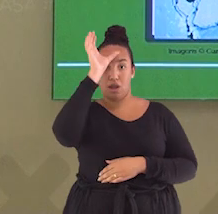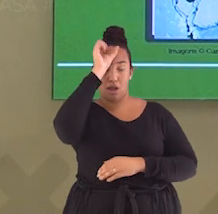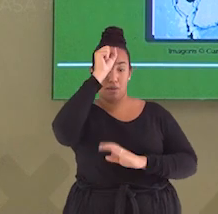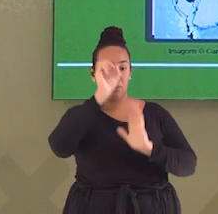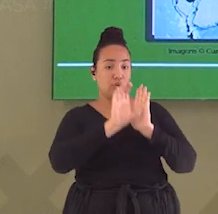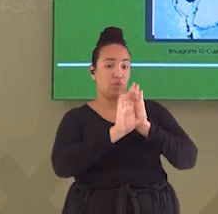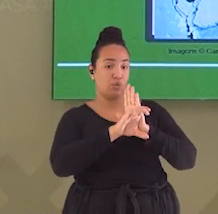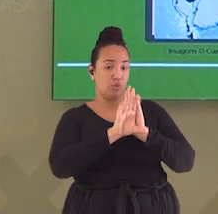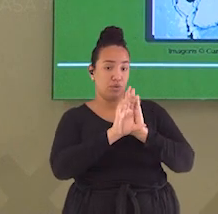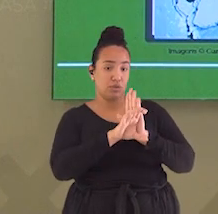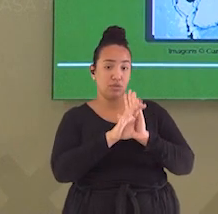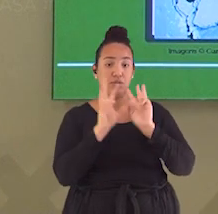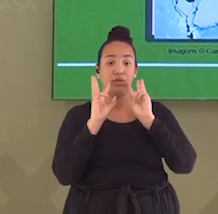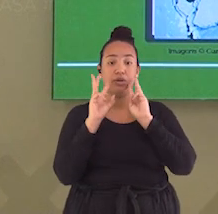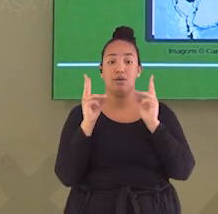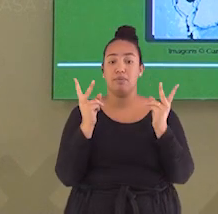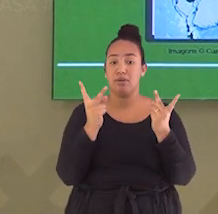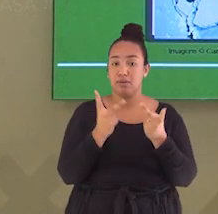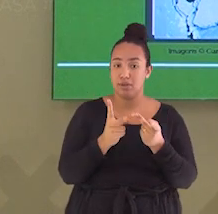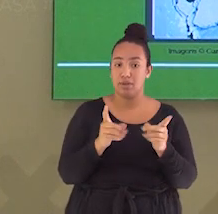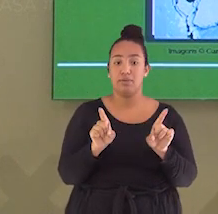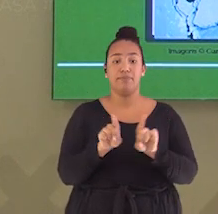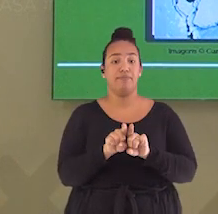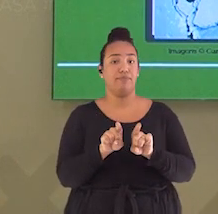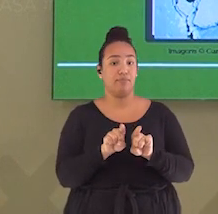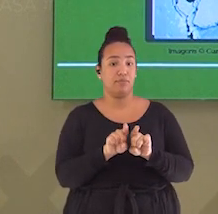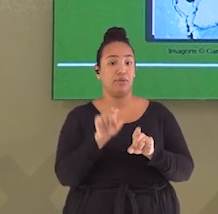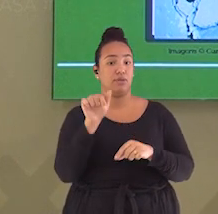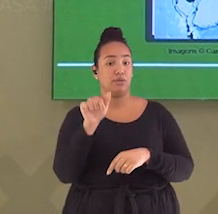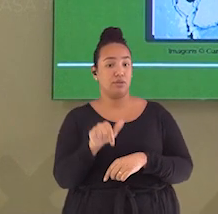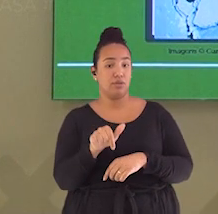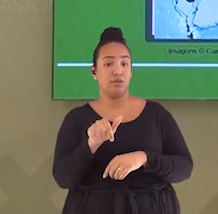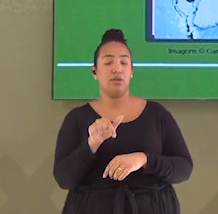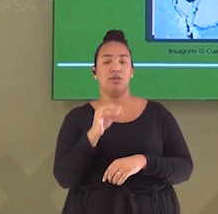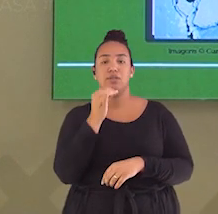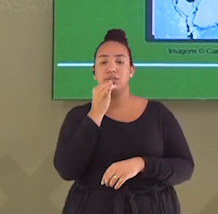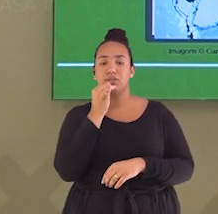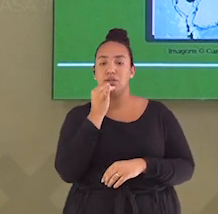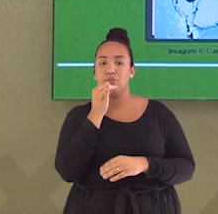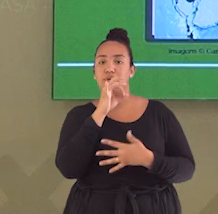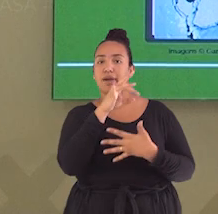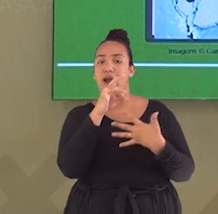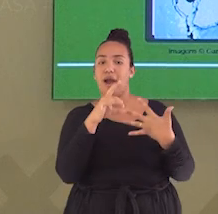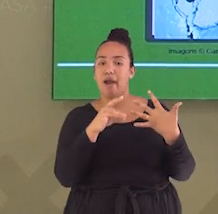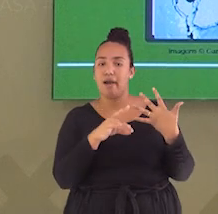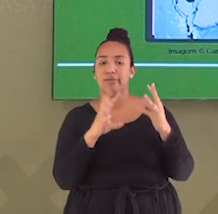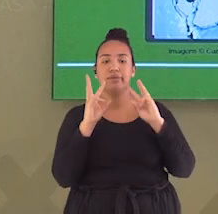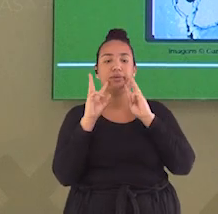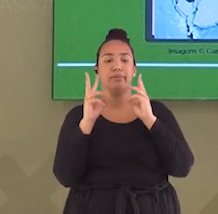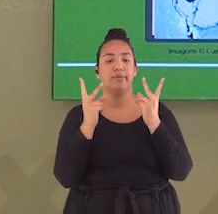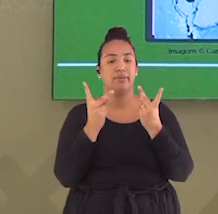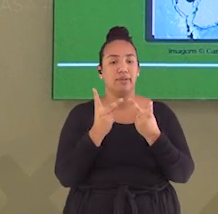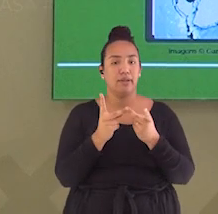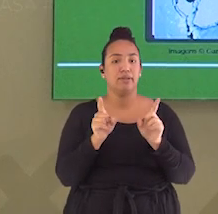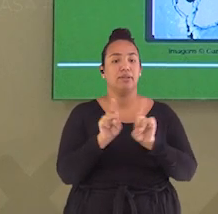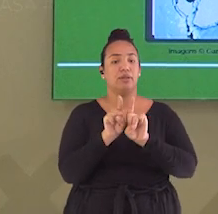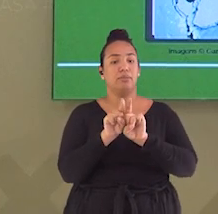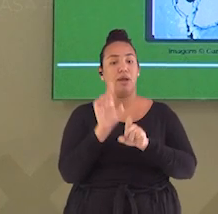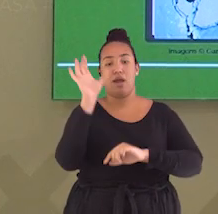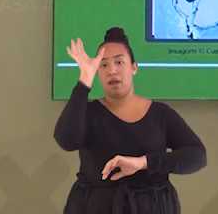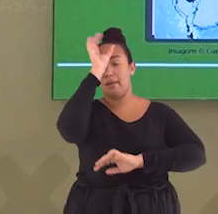os estados físicos da matéria, as mudanças do estado físico e também o que são